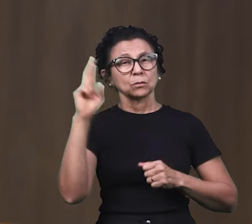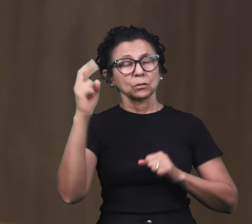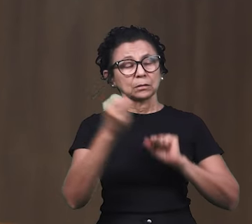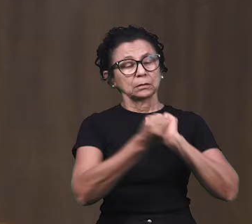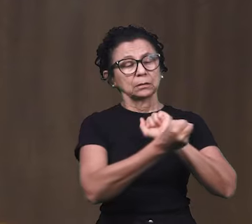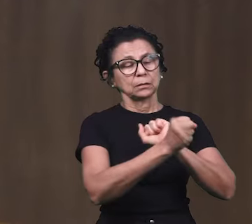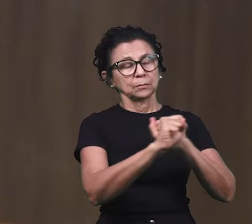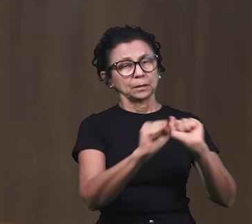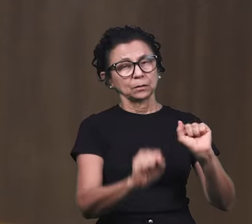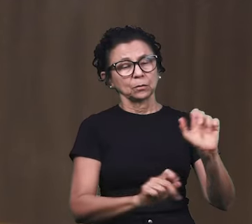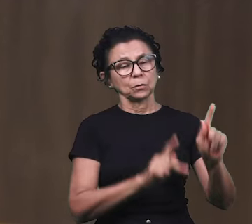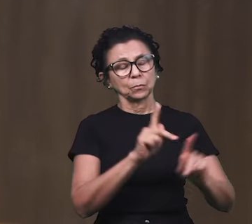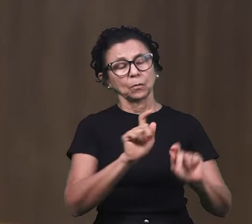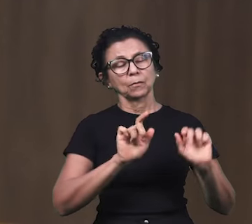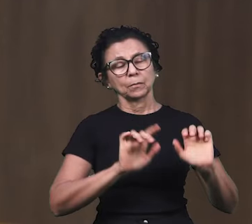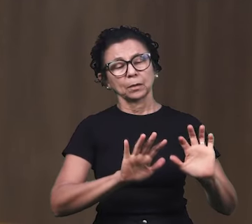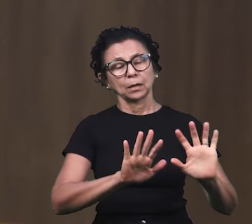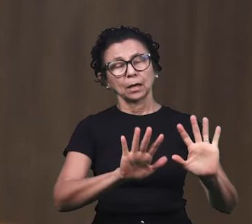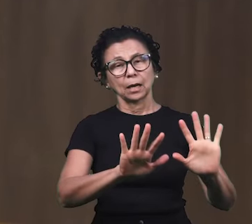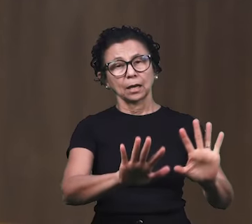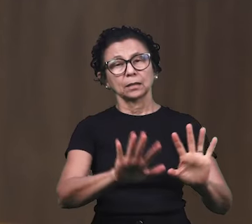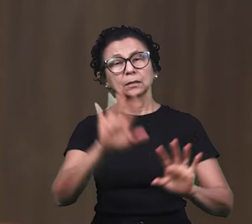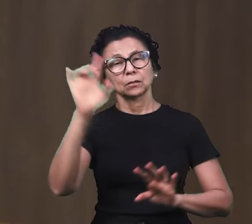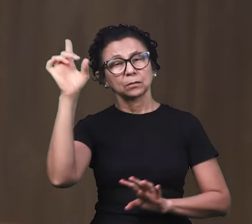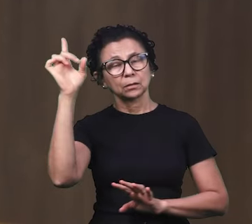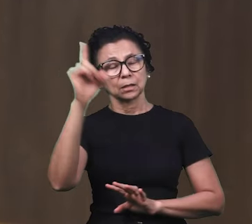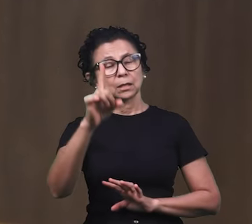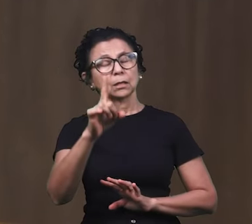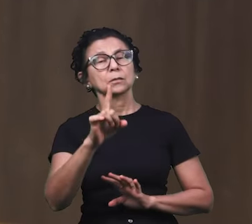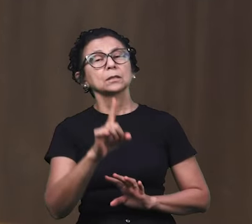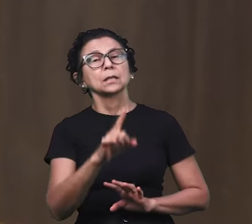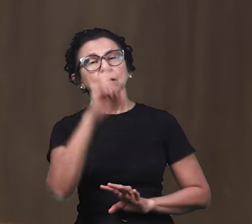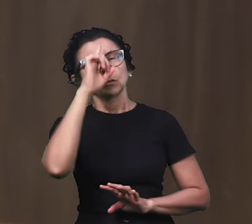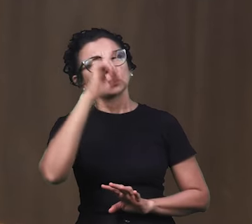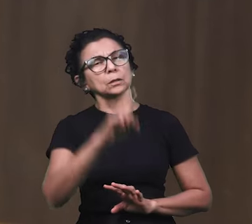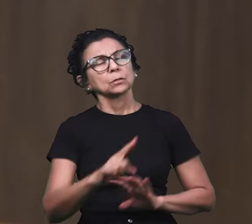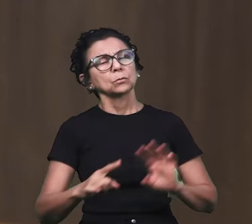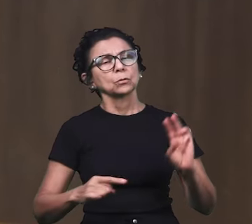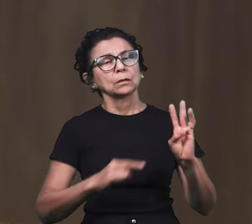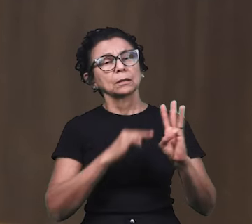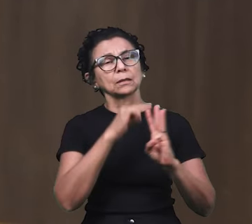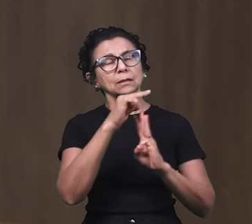festas para que os hebreus, os israelitas, os varões